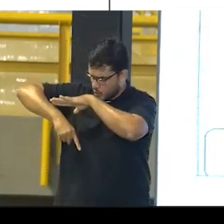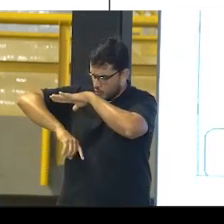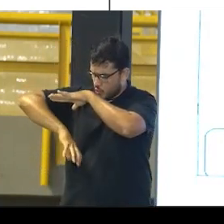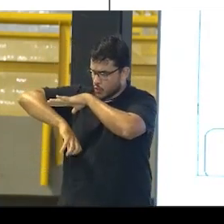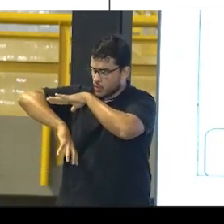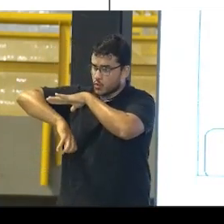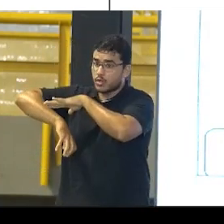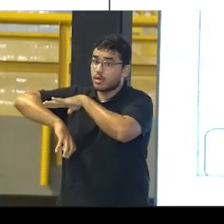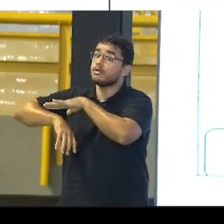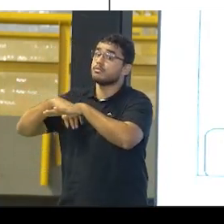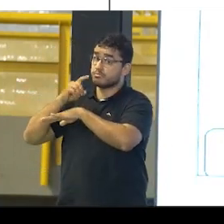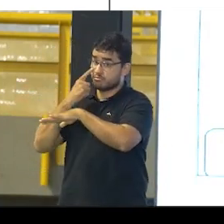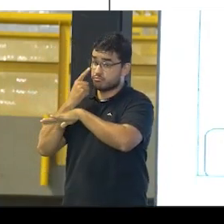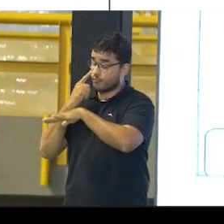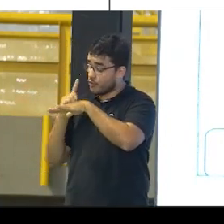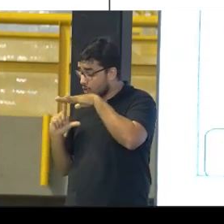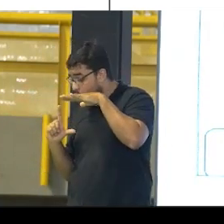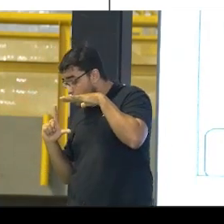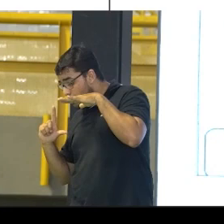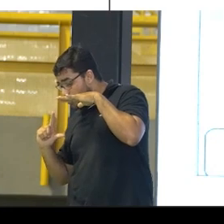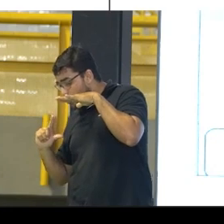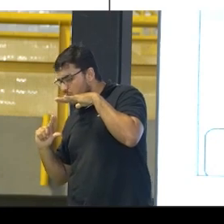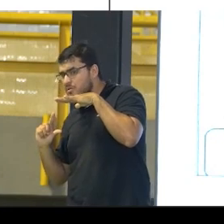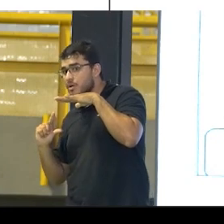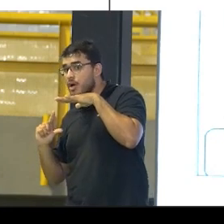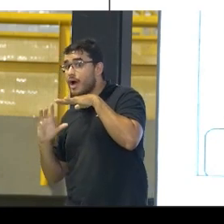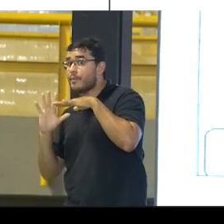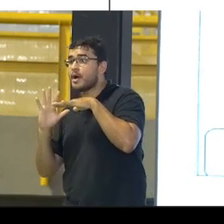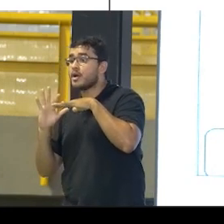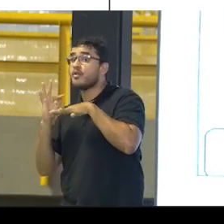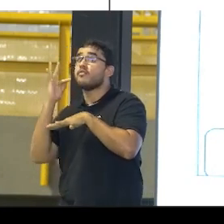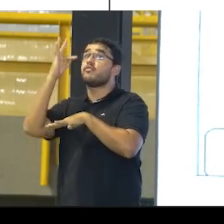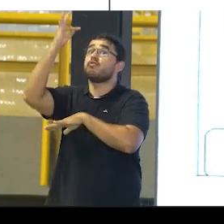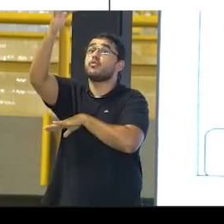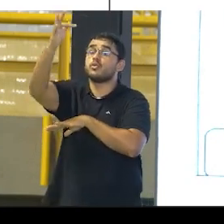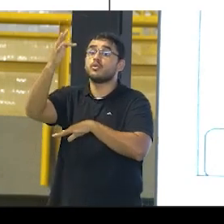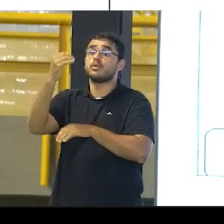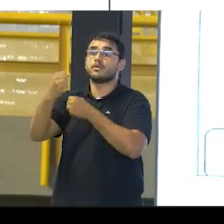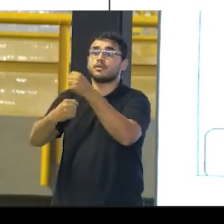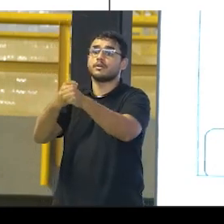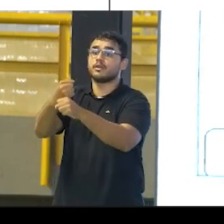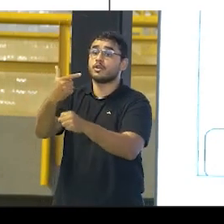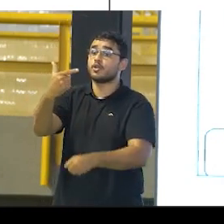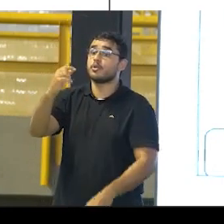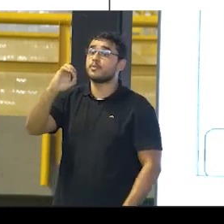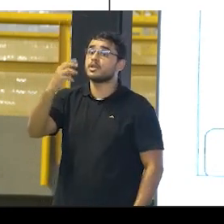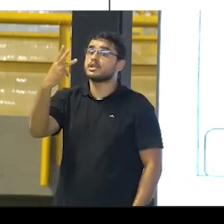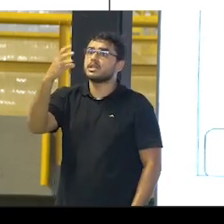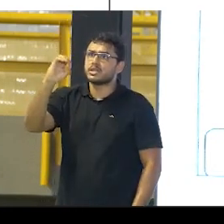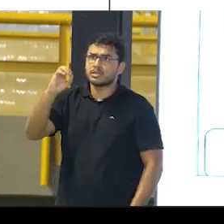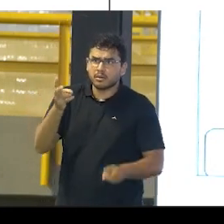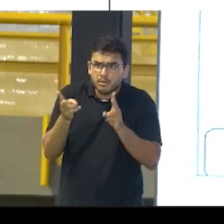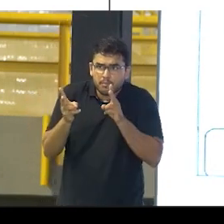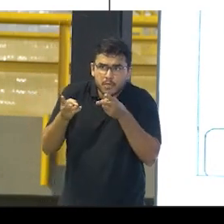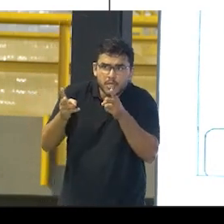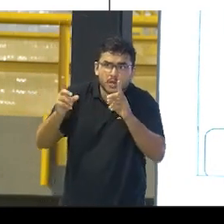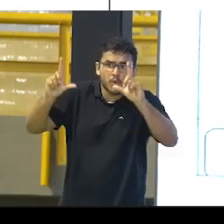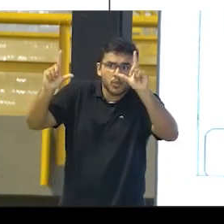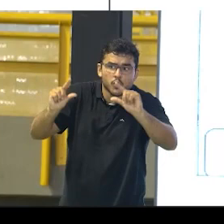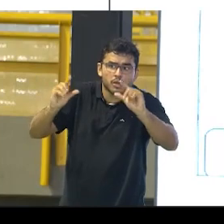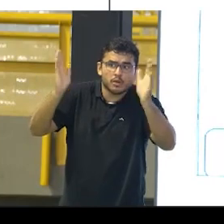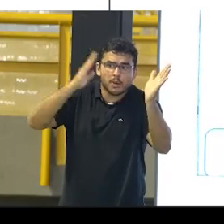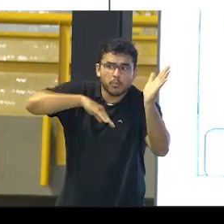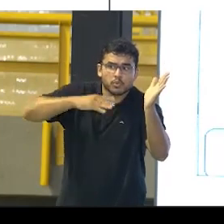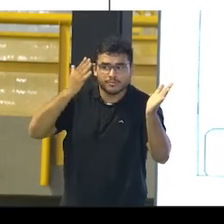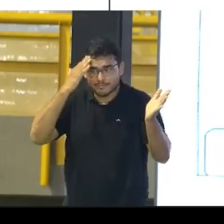pouquinho, de 29 caiu para 26, mas, aliás, minto, né? O petróleo de 34 caiu